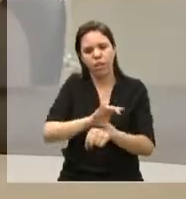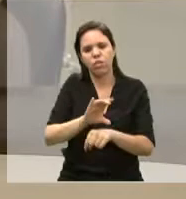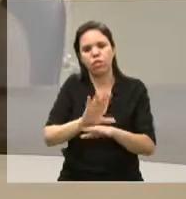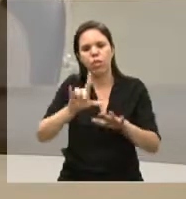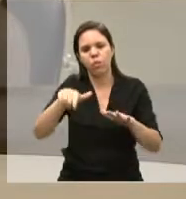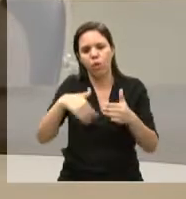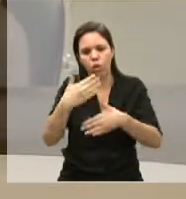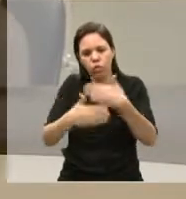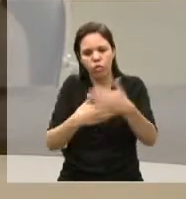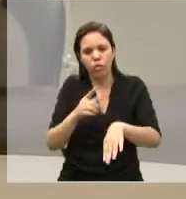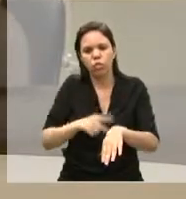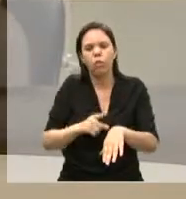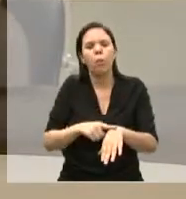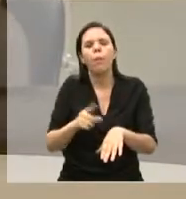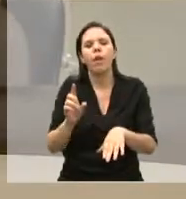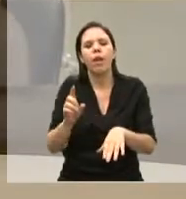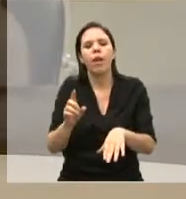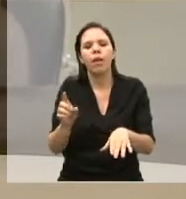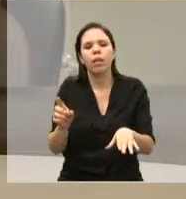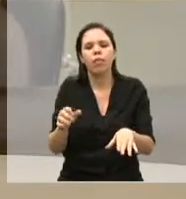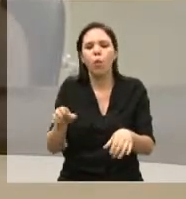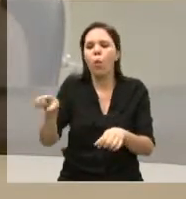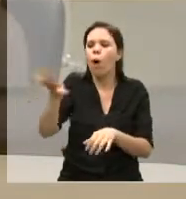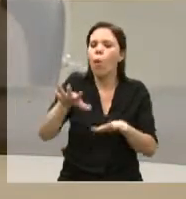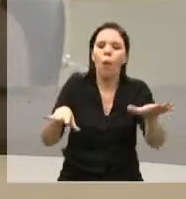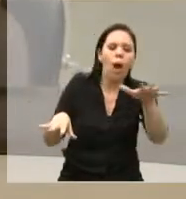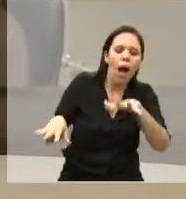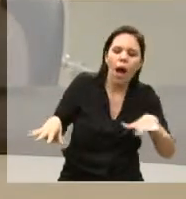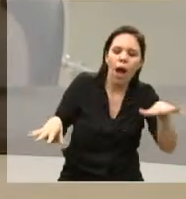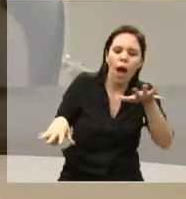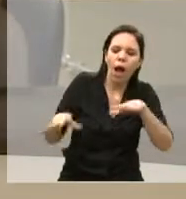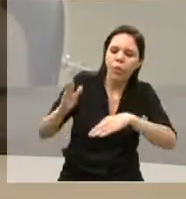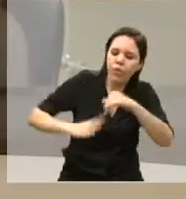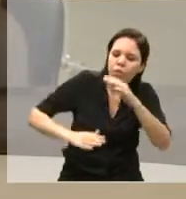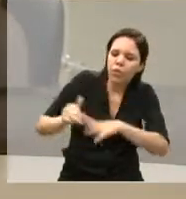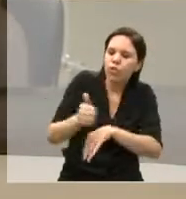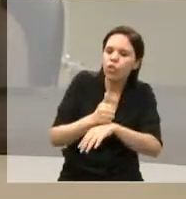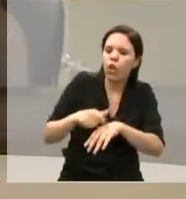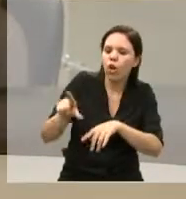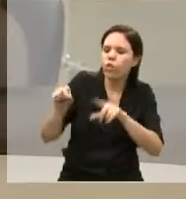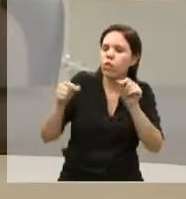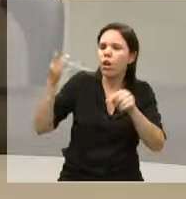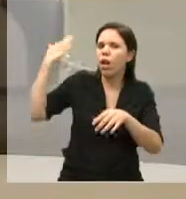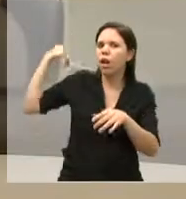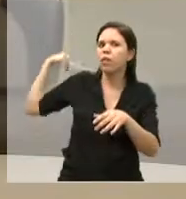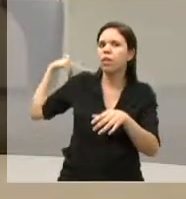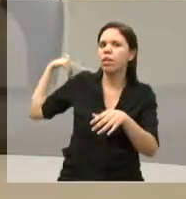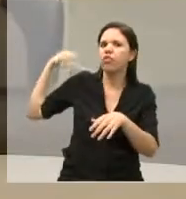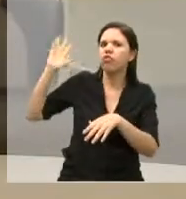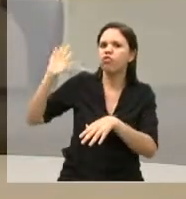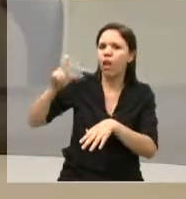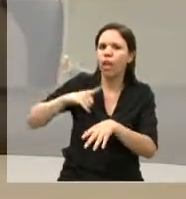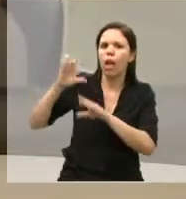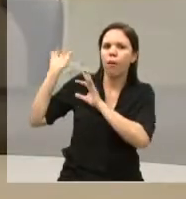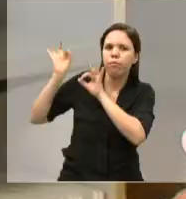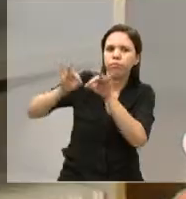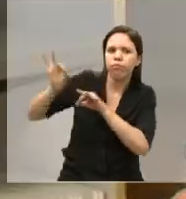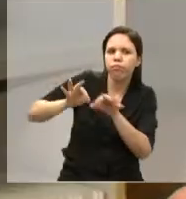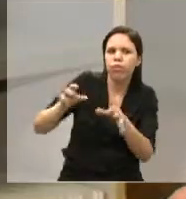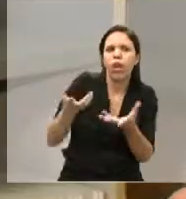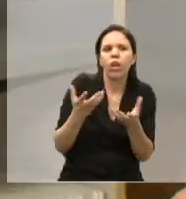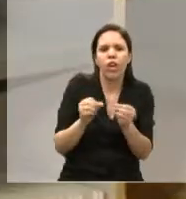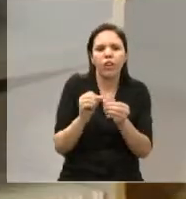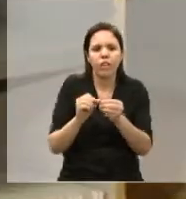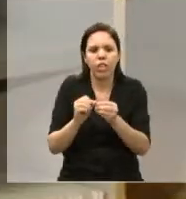chega no momento de tomada de decisão para que área que eu quero ir na universidade, ele já tem, pelo menos lá atrás, já modelado o que ele quer fazer.